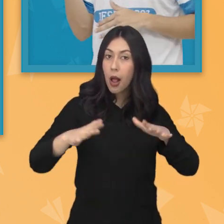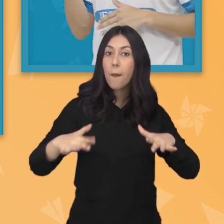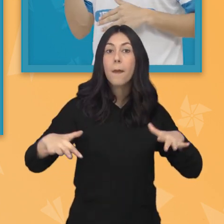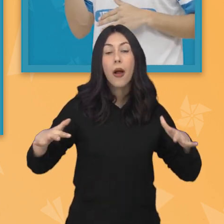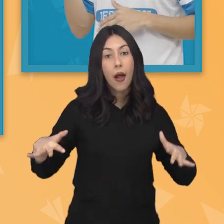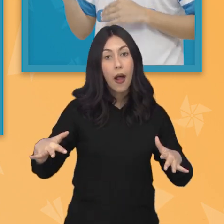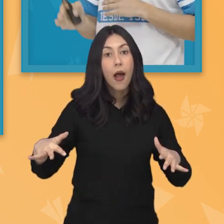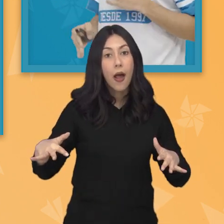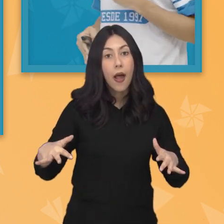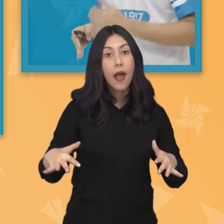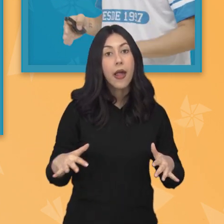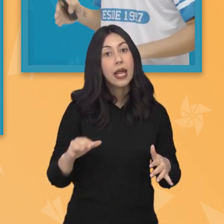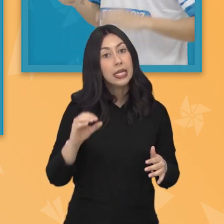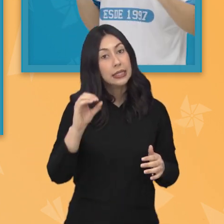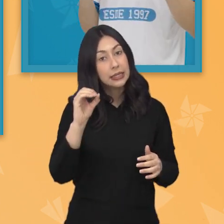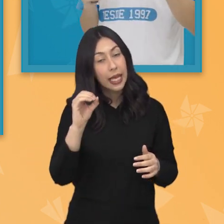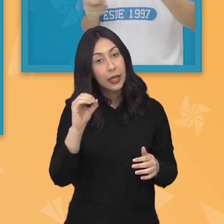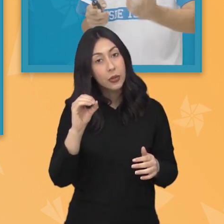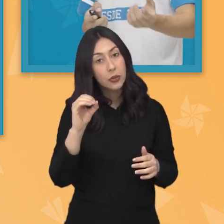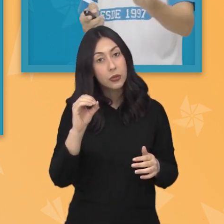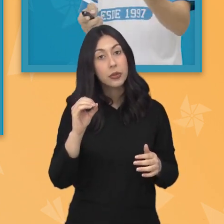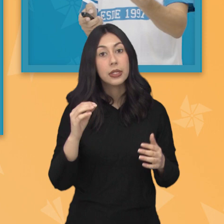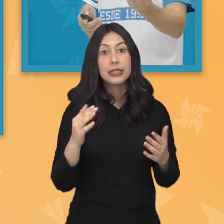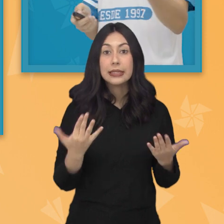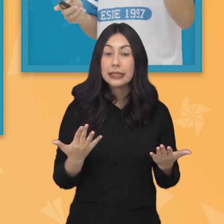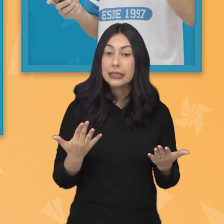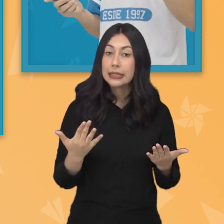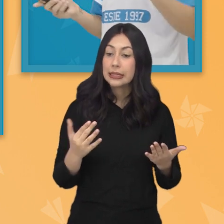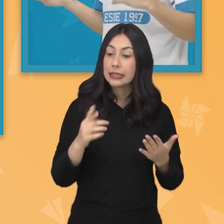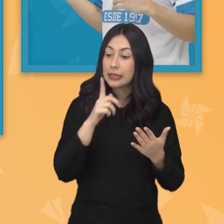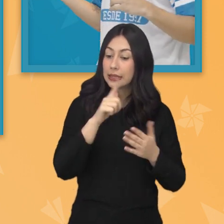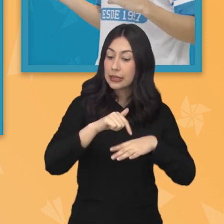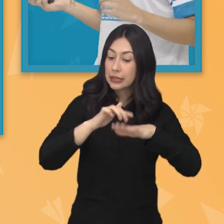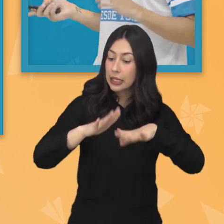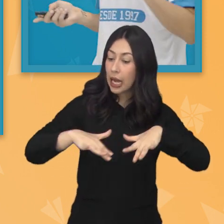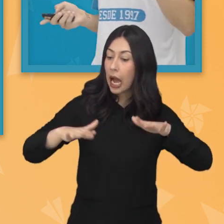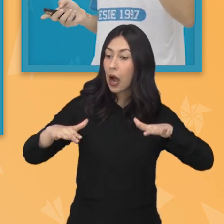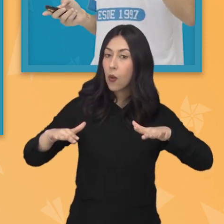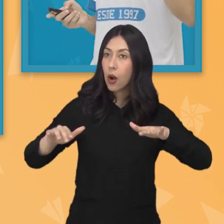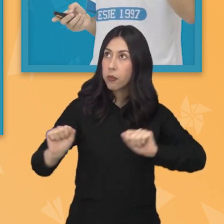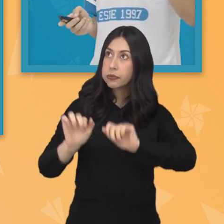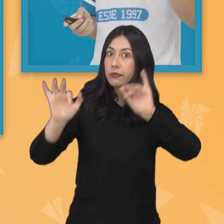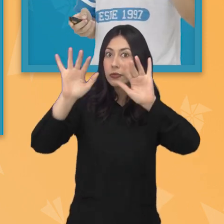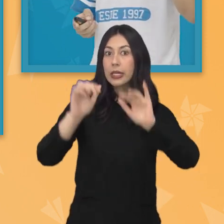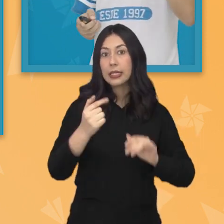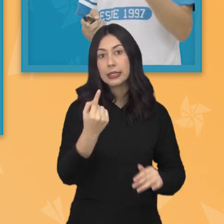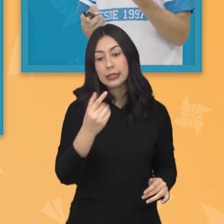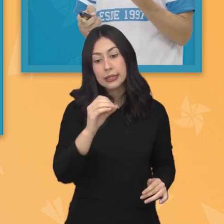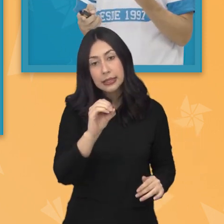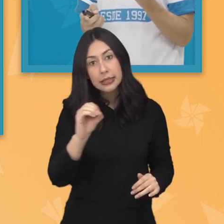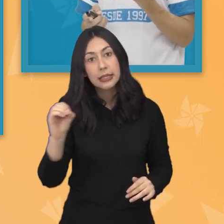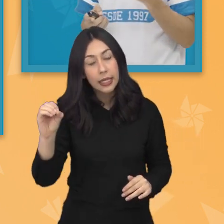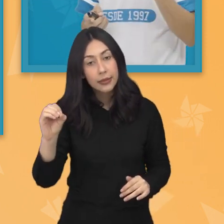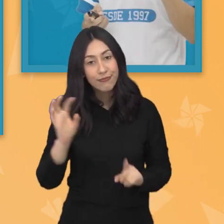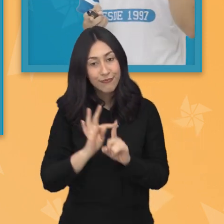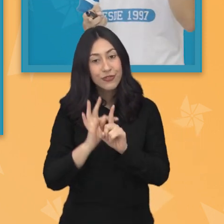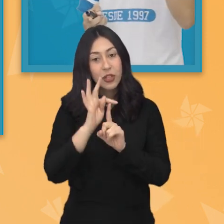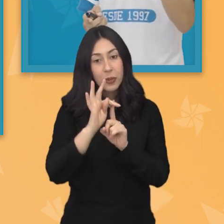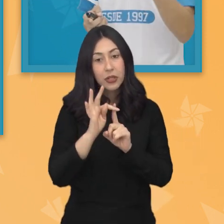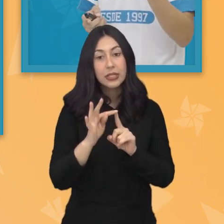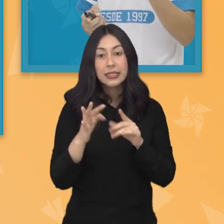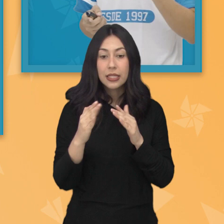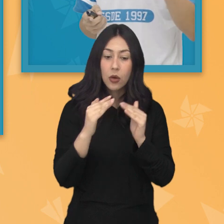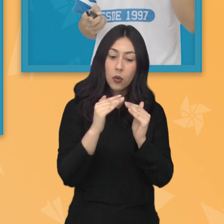líquido para gasoso, né? No caso aqui, por isso que eu falei que a gente chama de faixas, que é uma variação ali, é um delta de temperatura